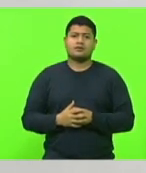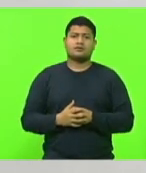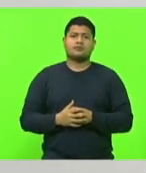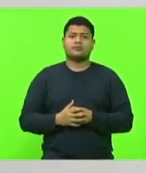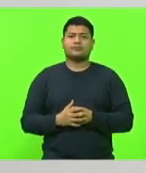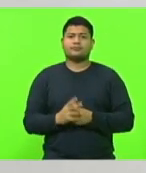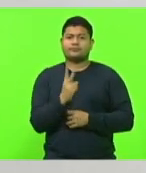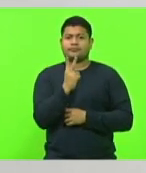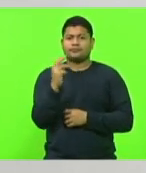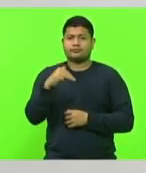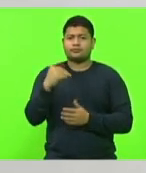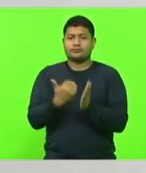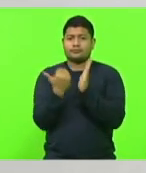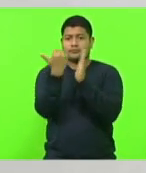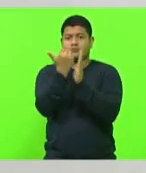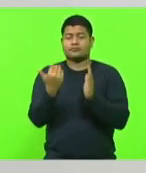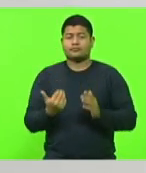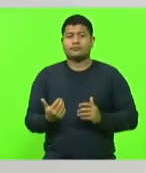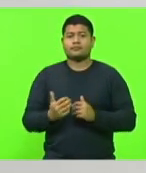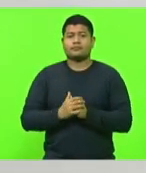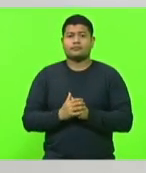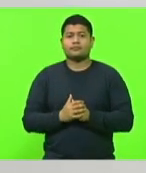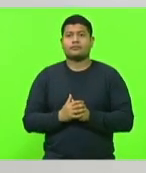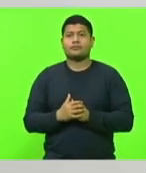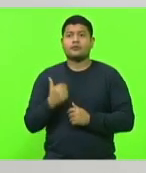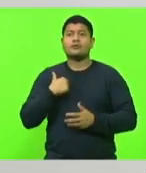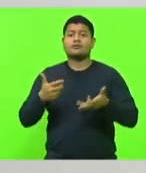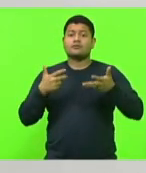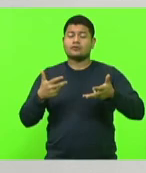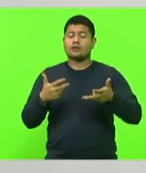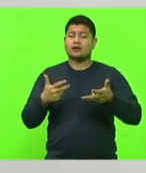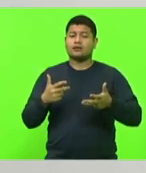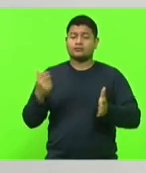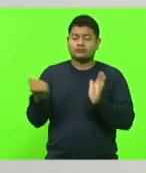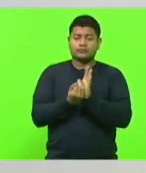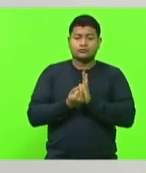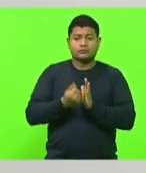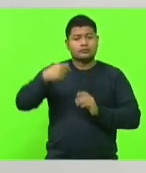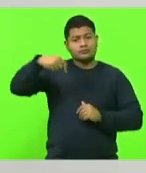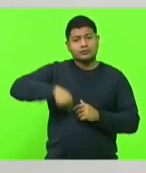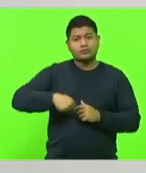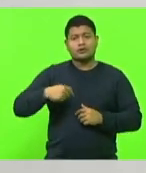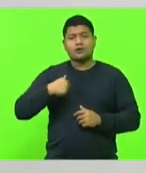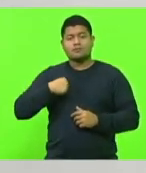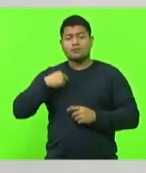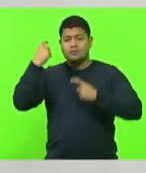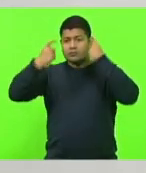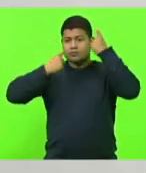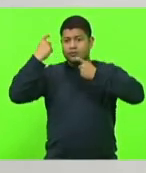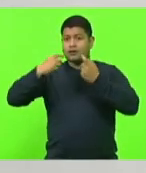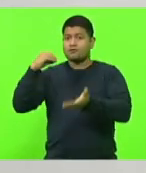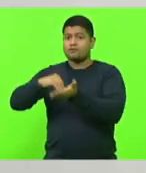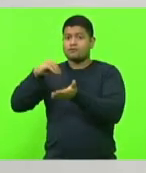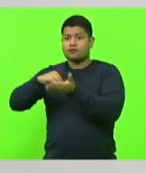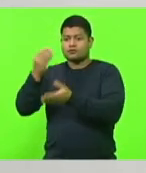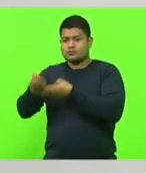presidente. E eu quero deixar aqui registrada a minha preocupação na falta de atendimento dos